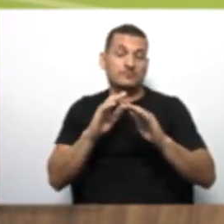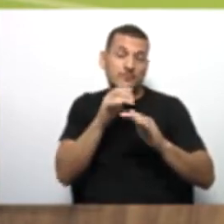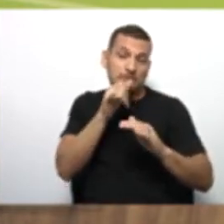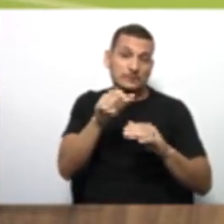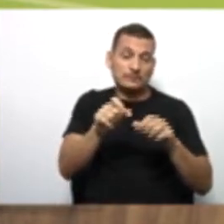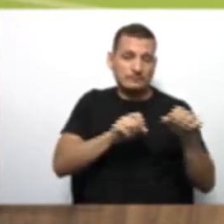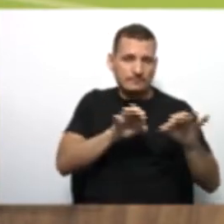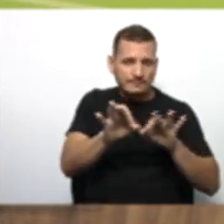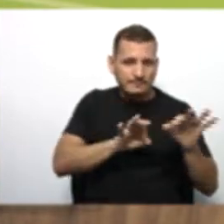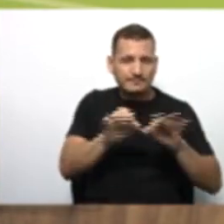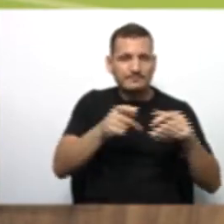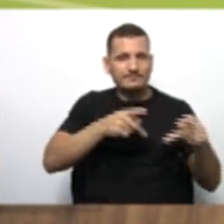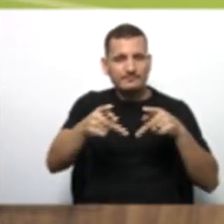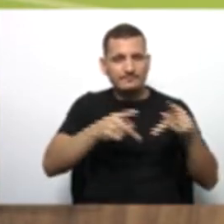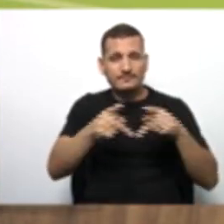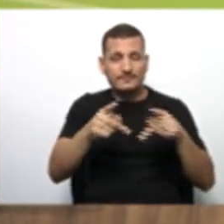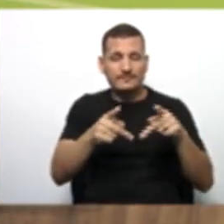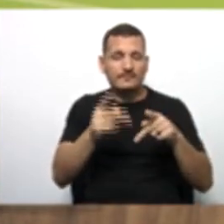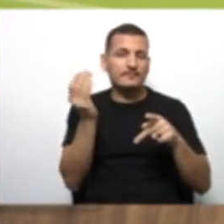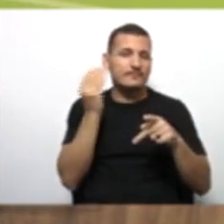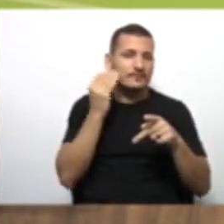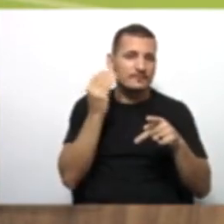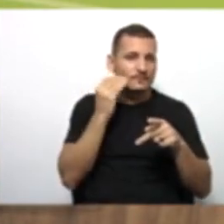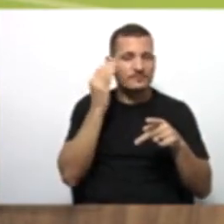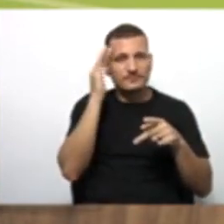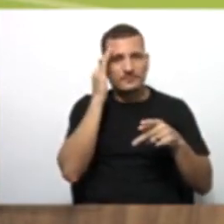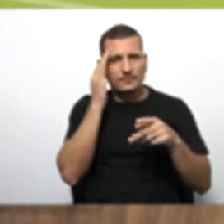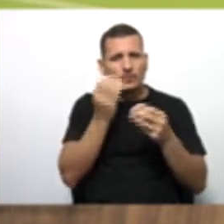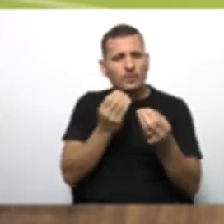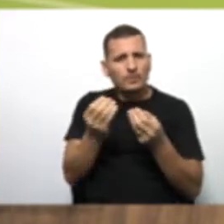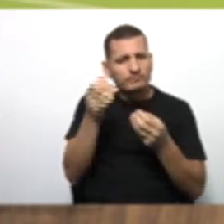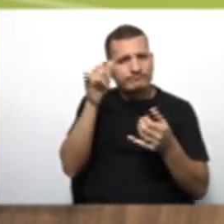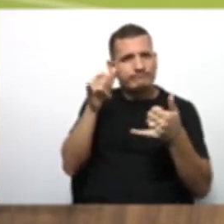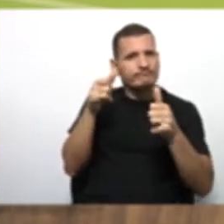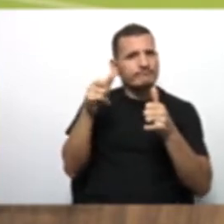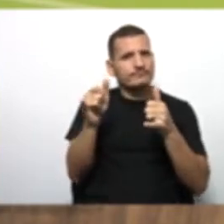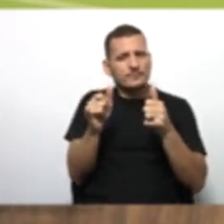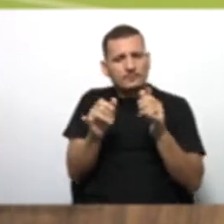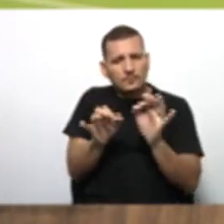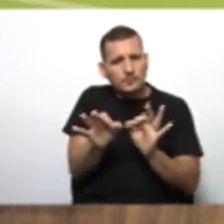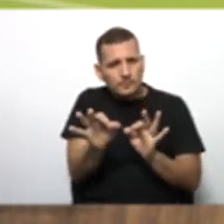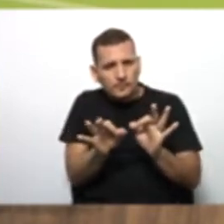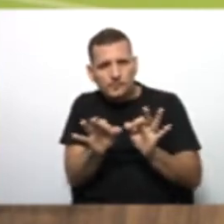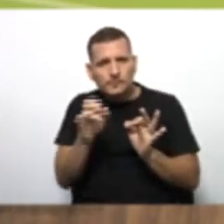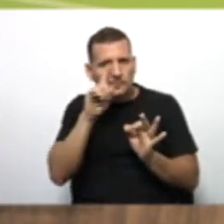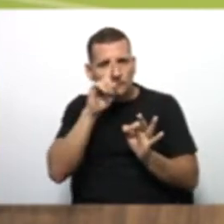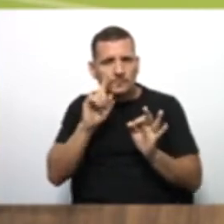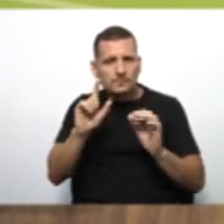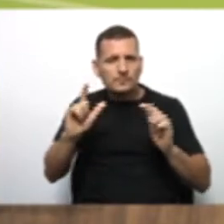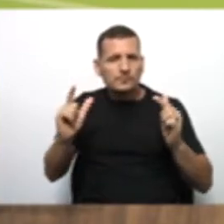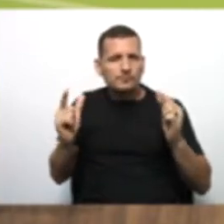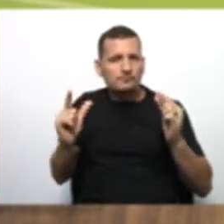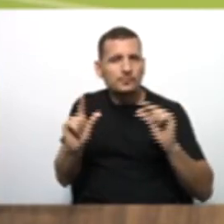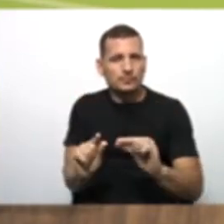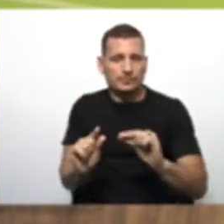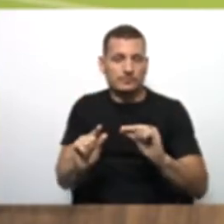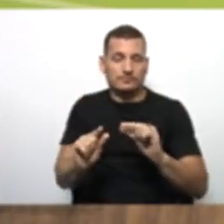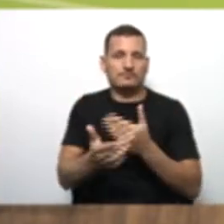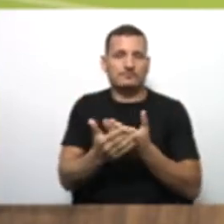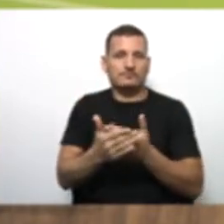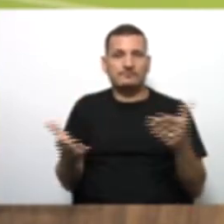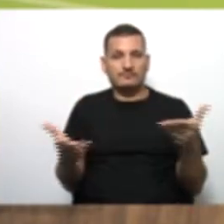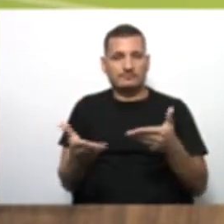nós vamos procurar, né, entender como calcular esses riscos, de que forma minimizar, diminuir esses riscos na nossa aula de hoje.